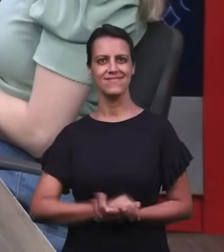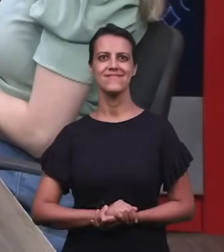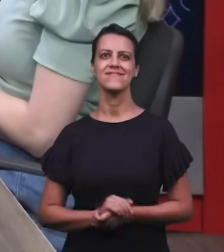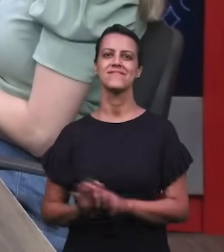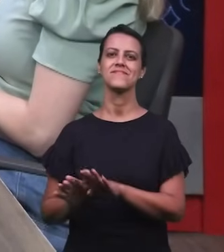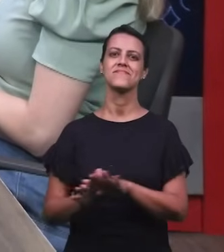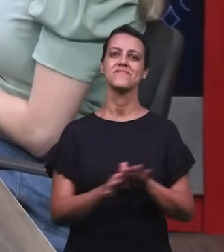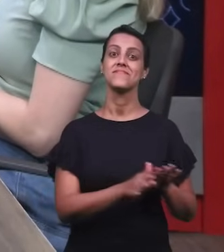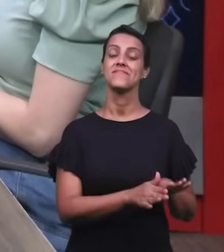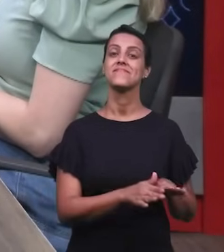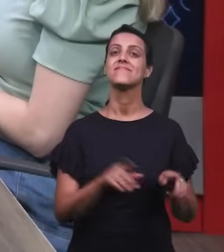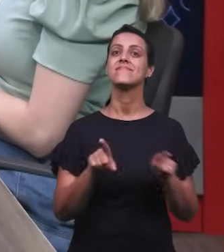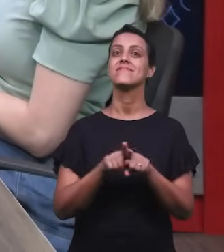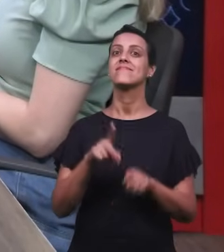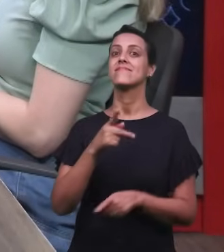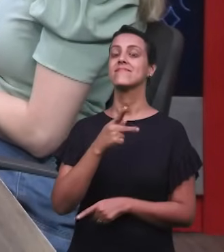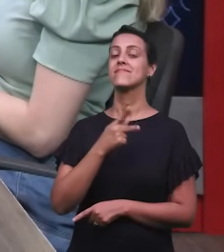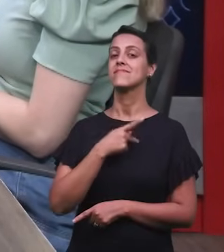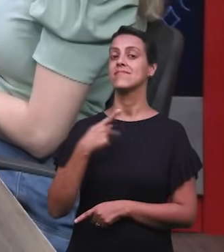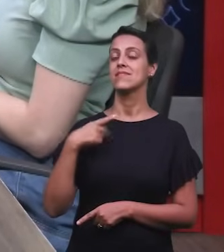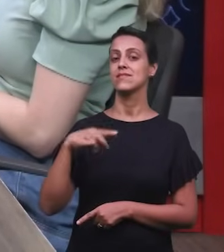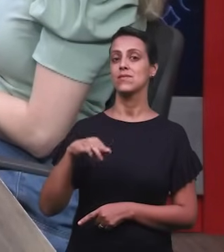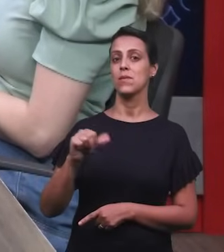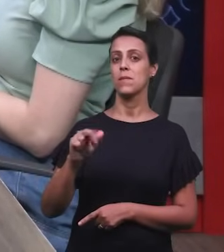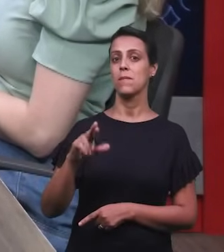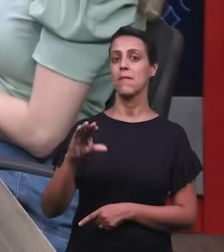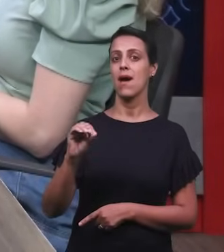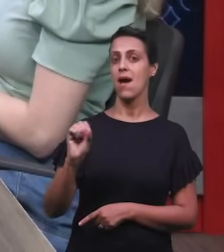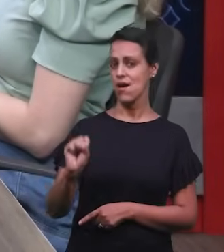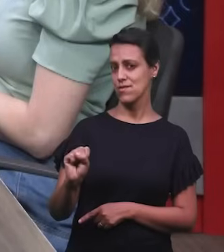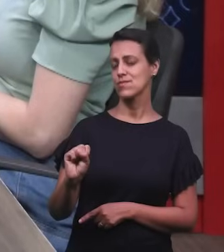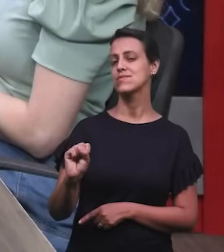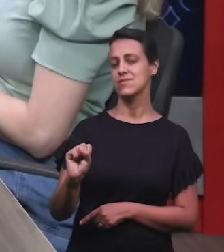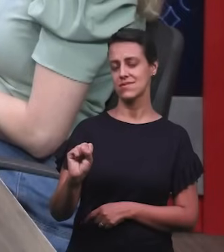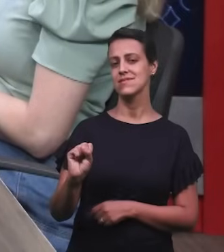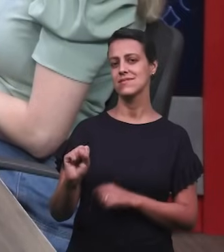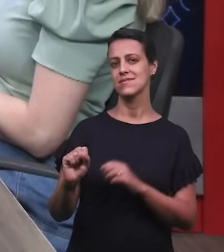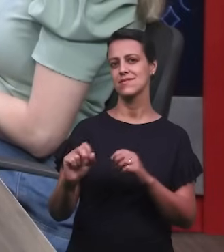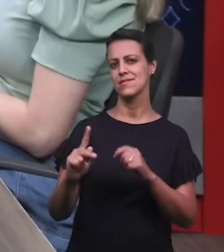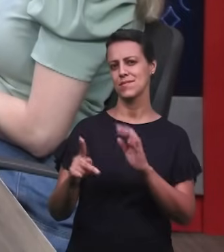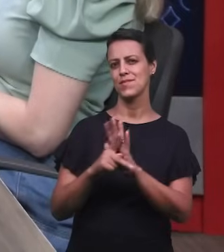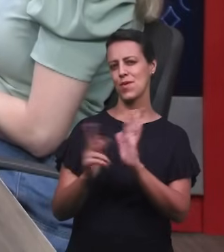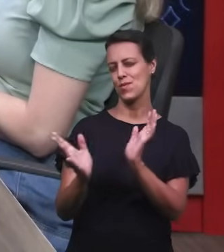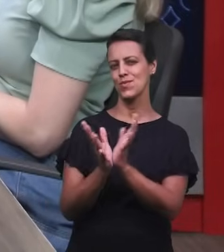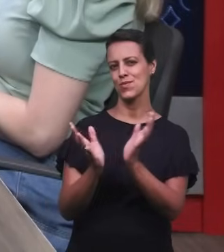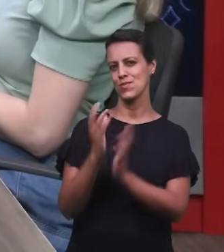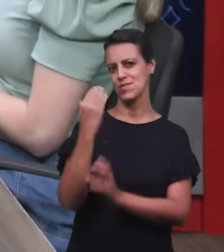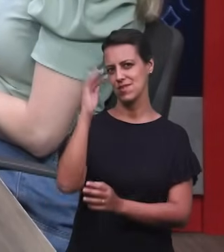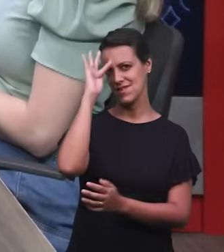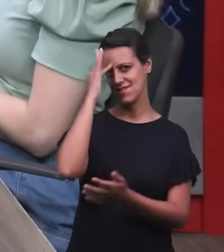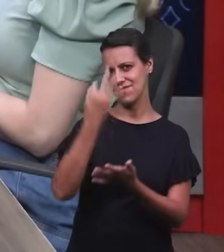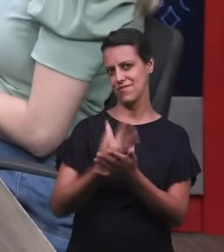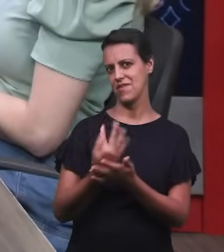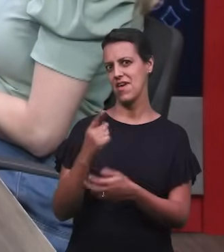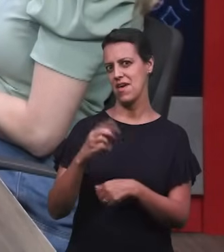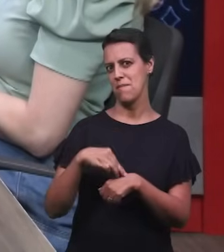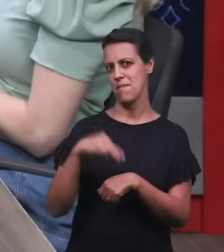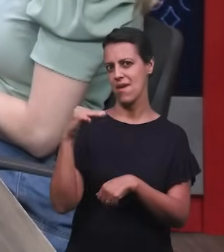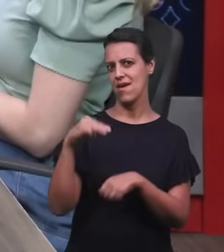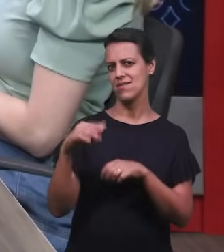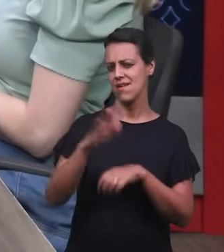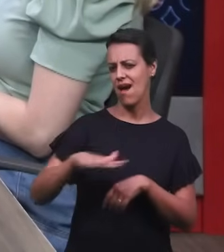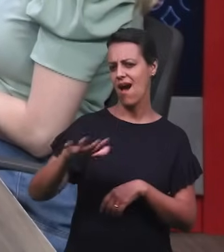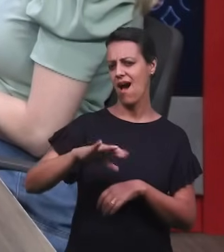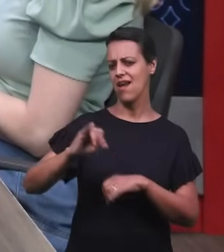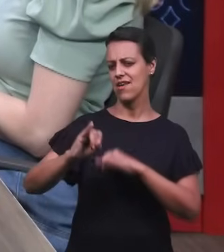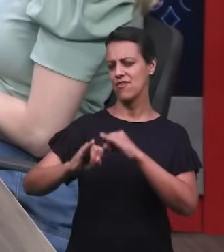a Deus. O pastor Marcos Saúde, do Grupo Ciência e Fé, também aí mestre na área de informática, professor, oficial